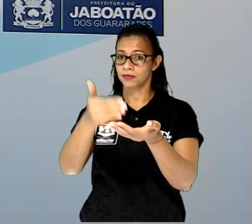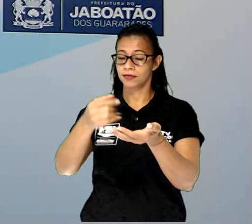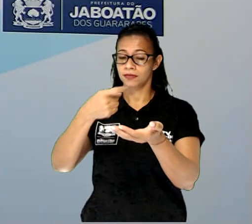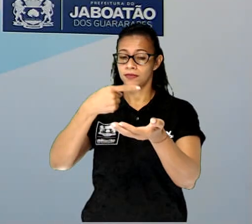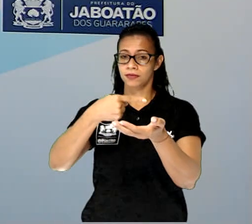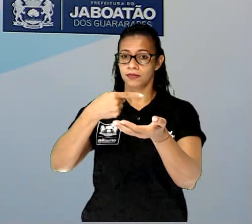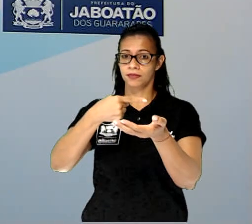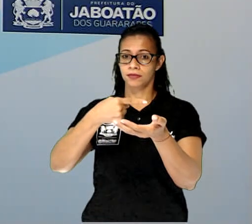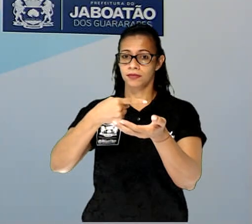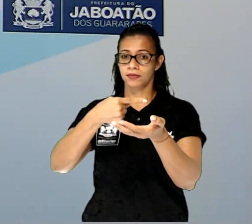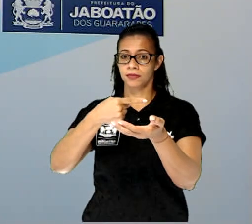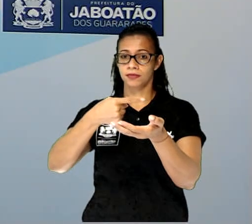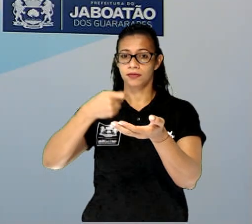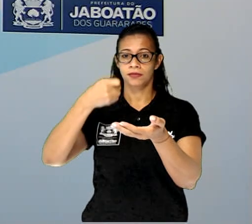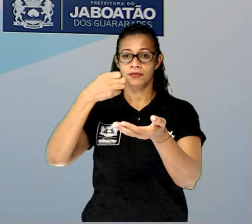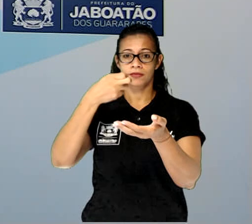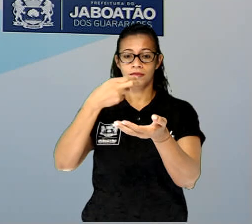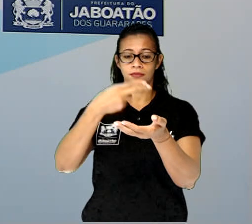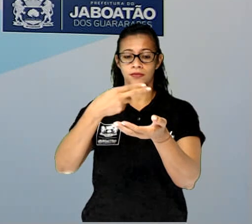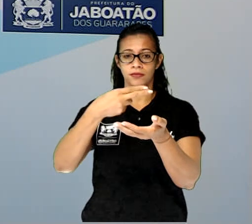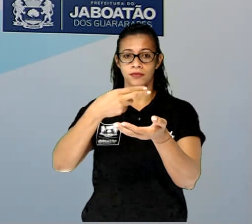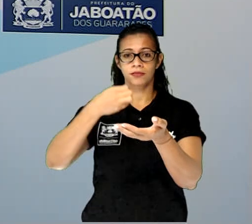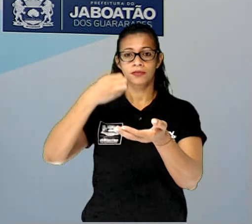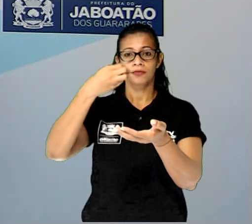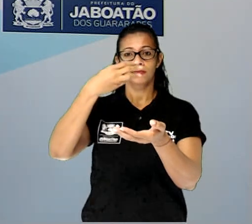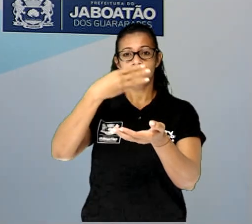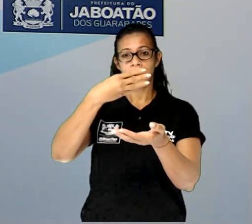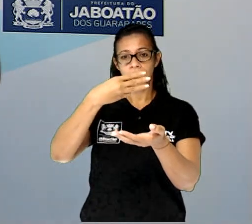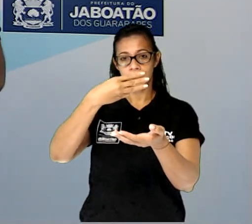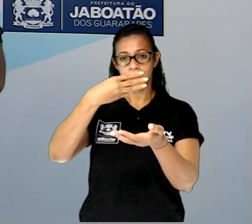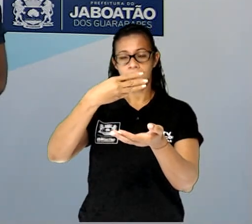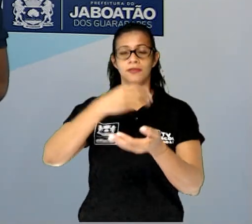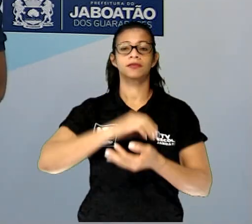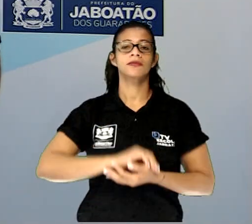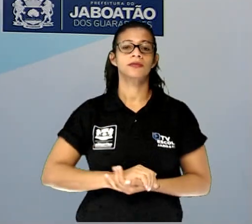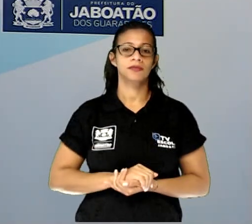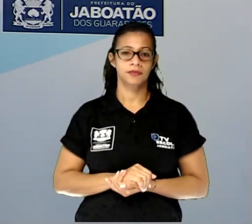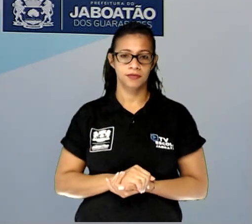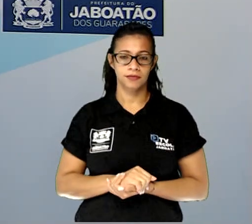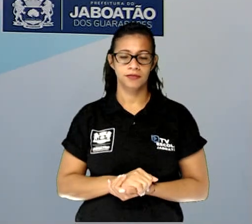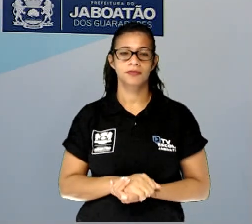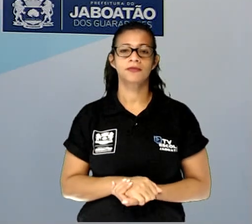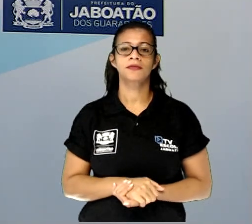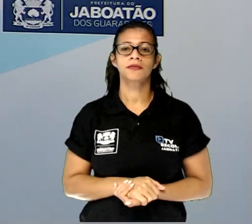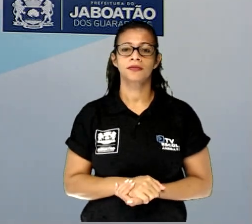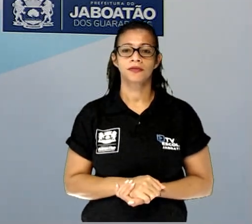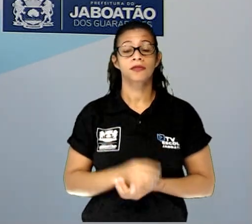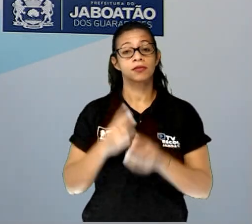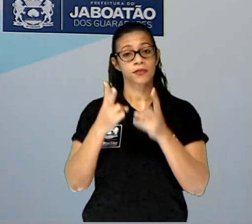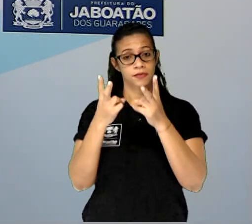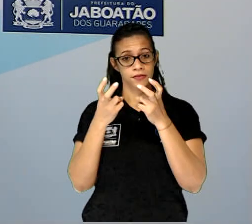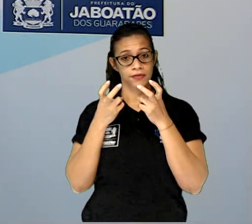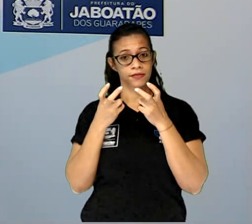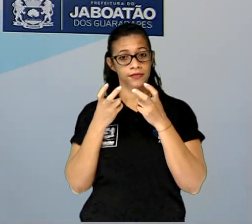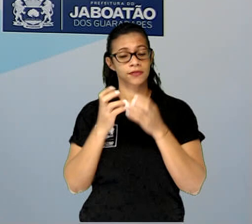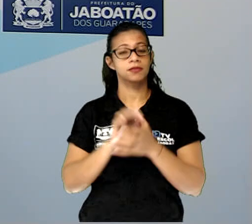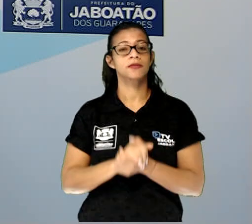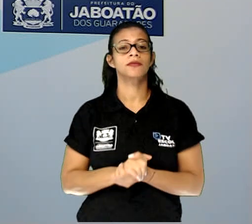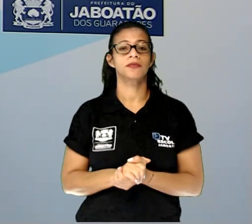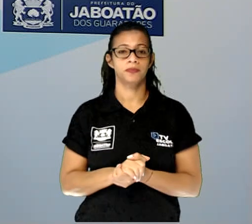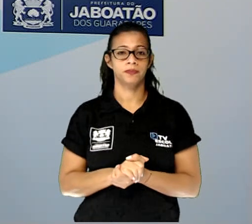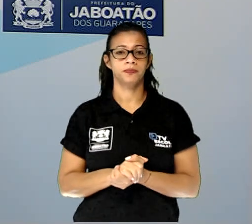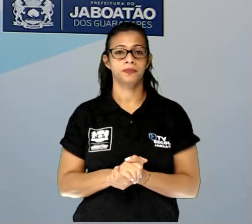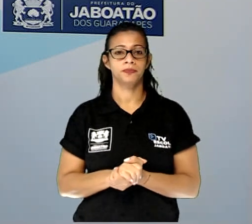área 2 no Trópico de Câncer e área 3 no Círculo Polar Ártico. E aí você observa o seguinte, ó. As áreas